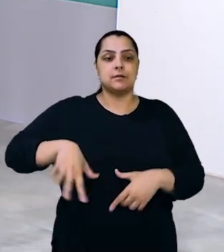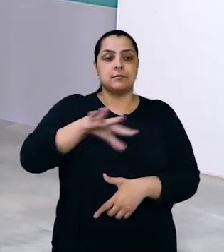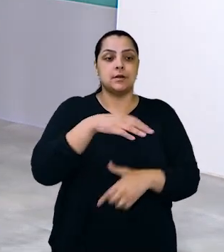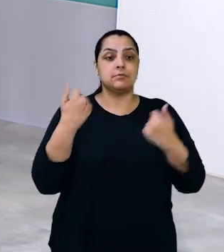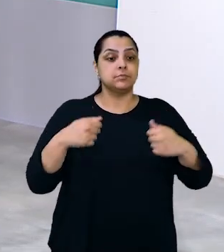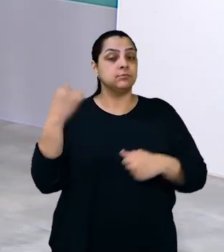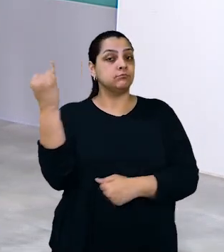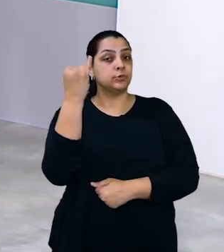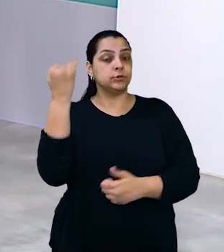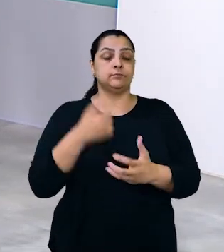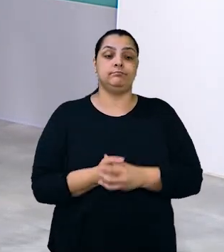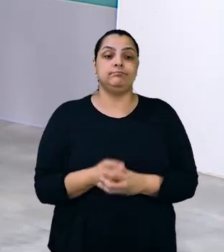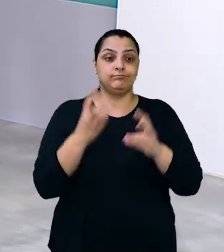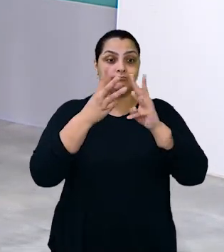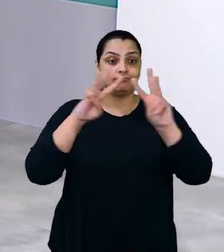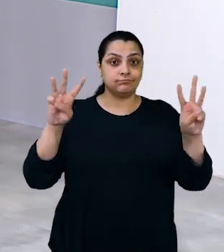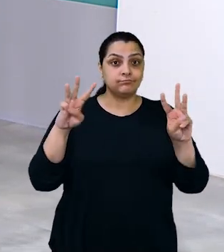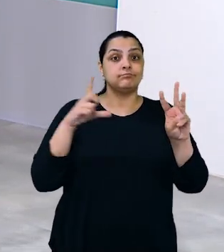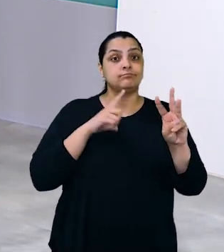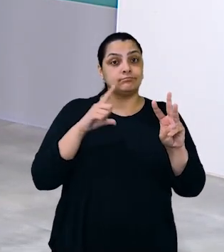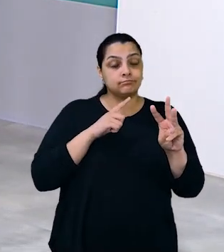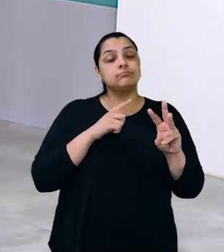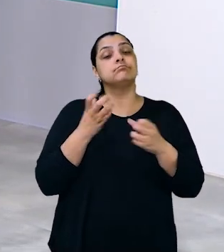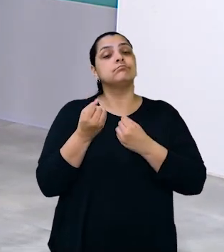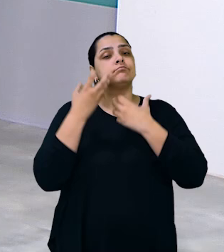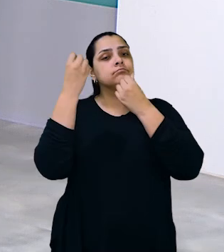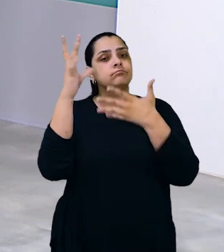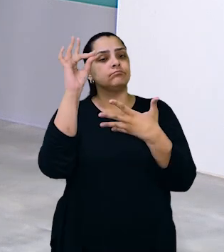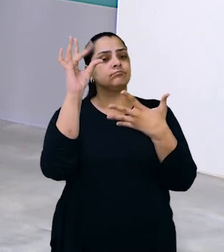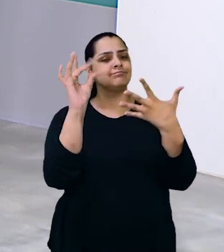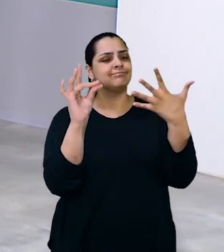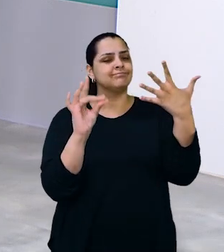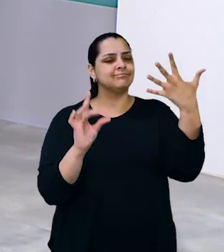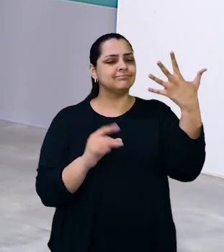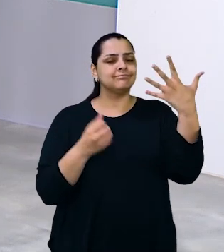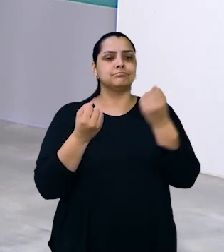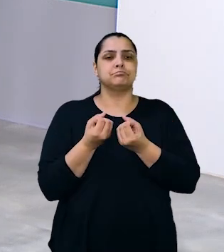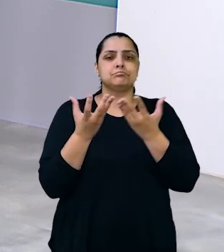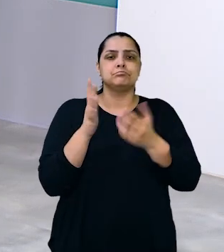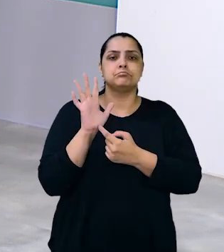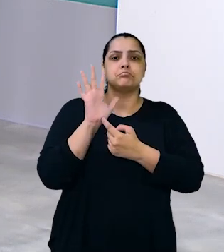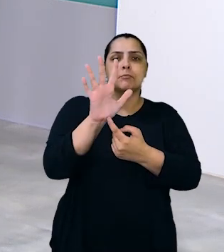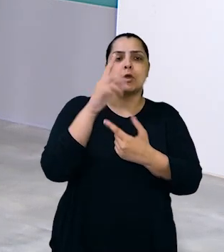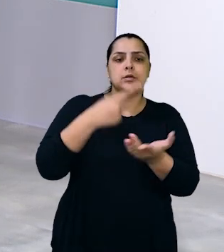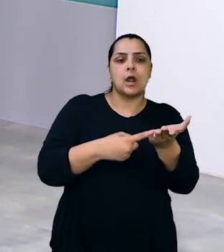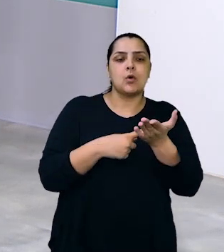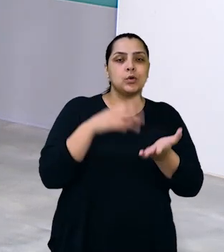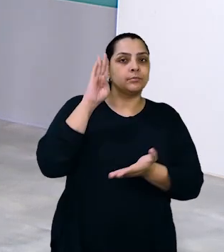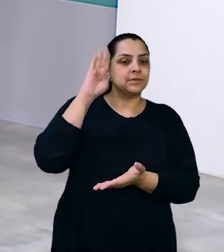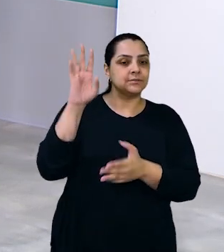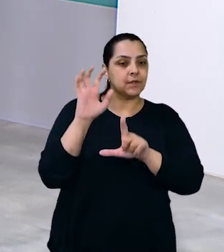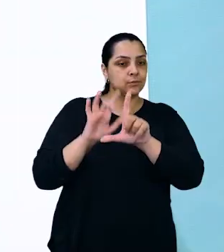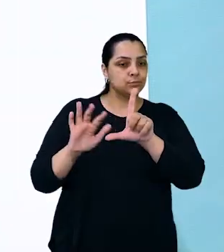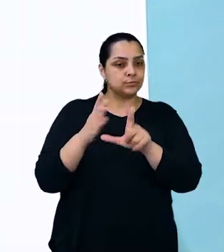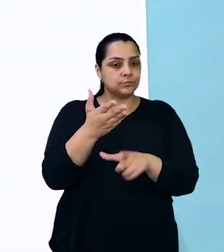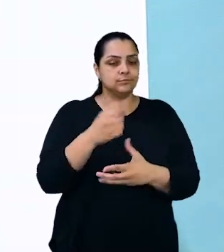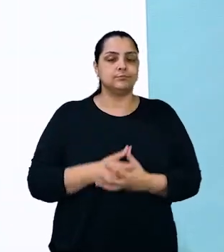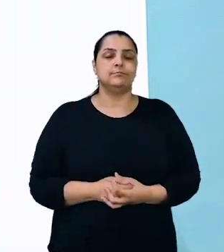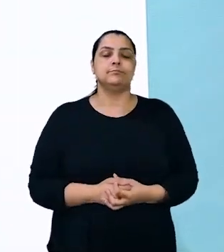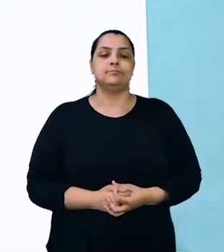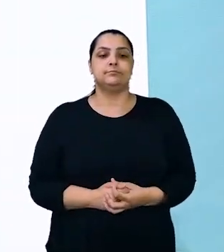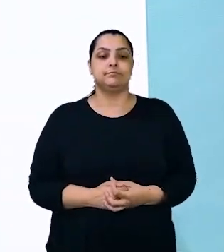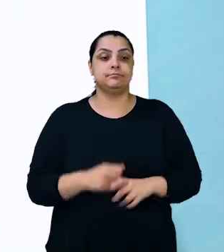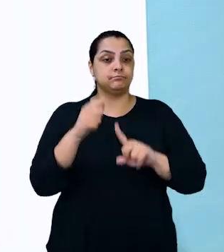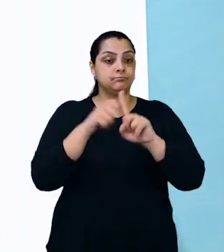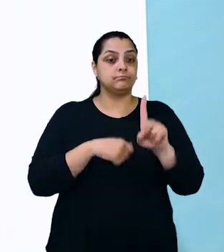grande relevância. No site do TST, você encontra uma reportagem que destaca os principais acordos. Confira. O mês